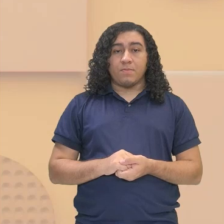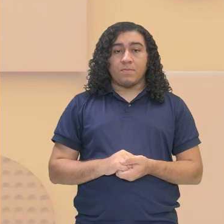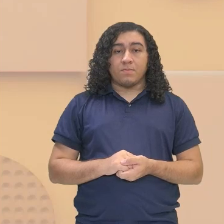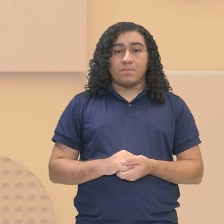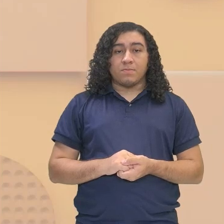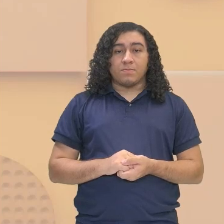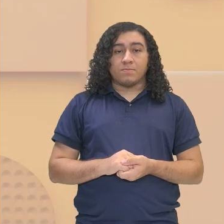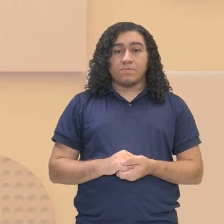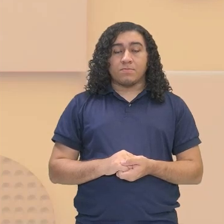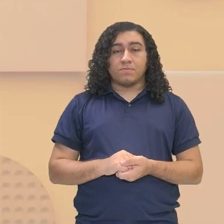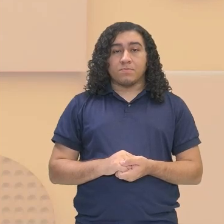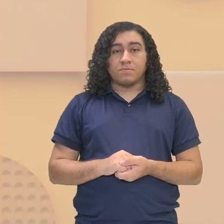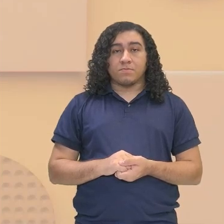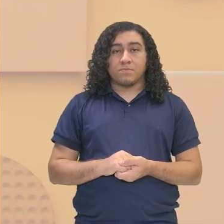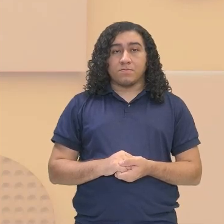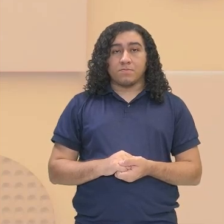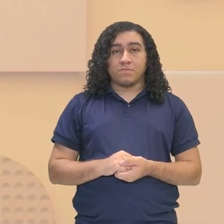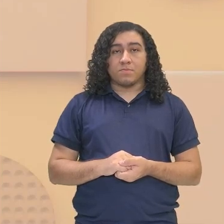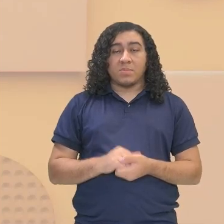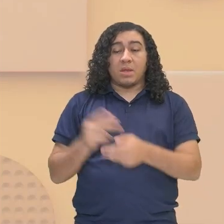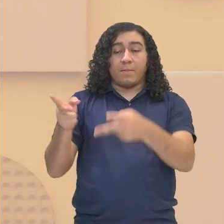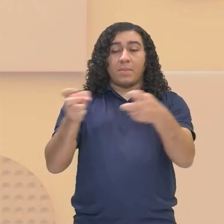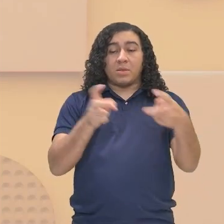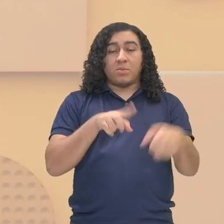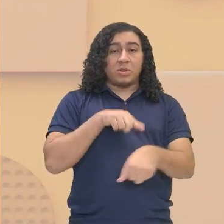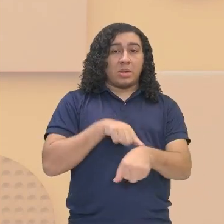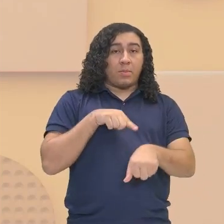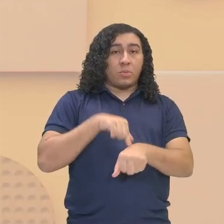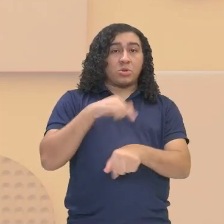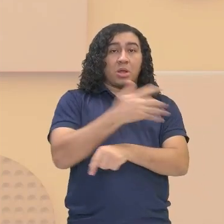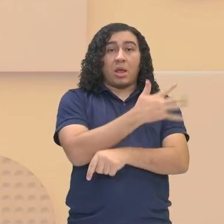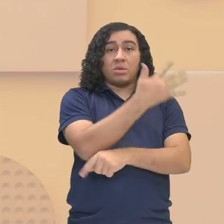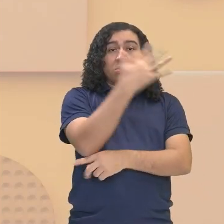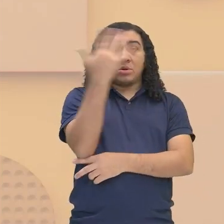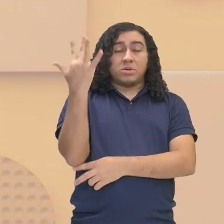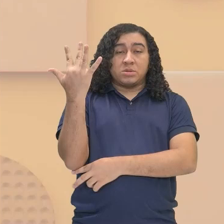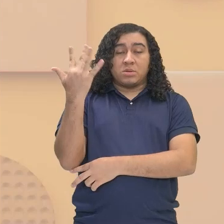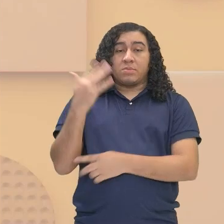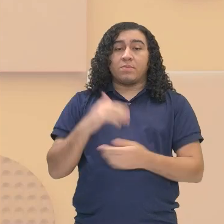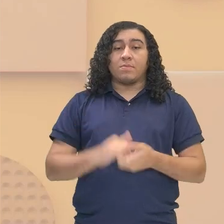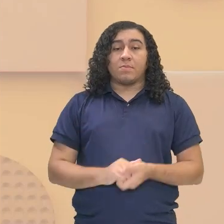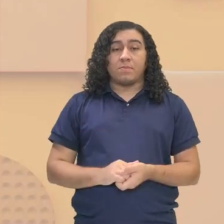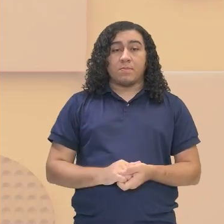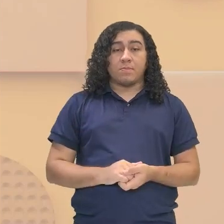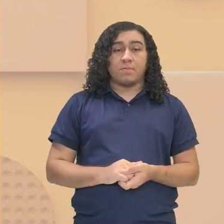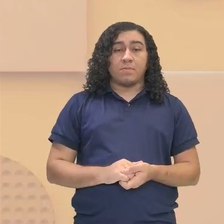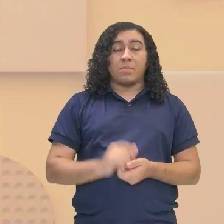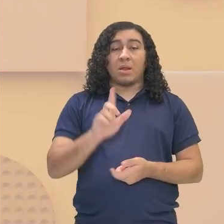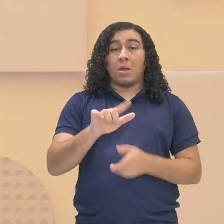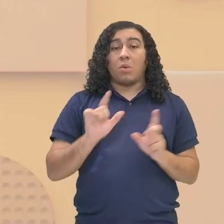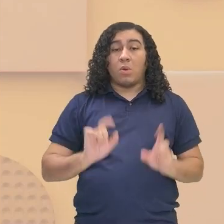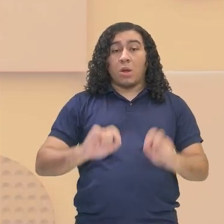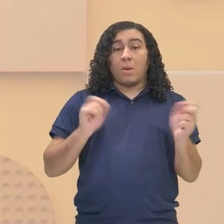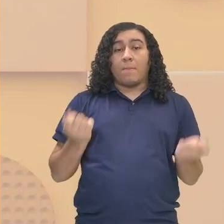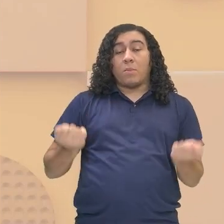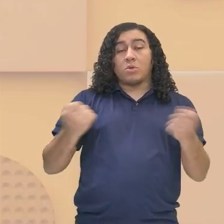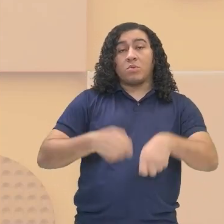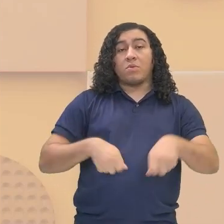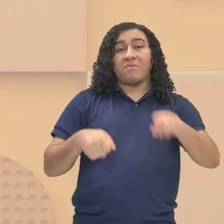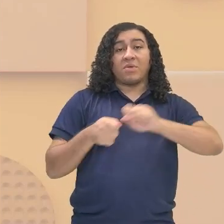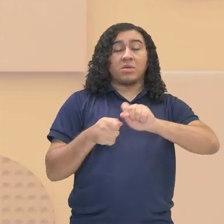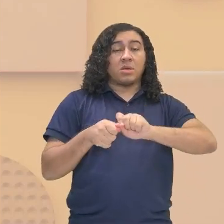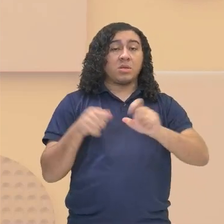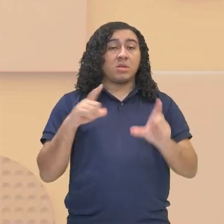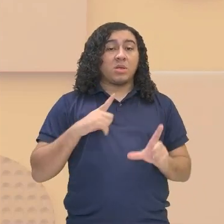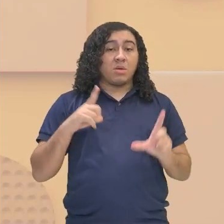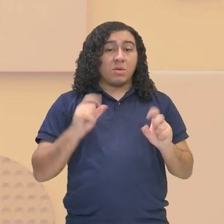então, observavam esse tempo da natureza. Tá? Então, era aquilo que eles podiam fazer, então, para lidar, então,